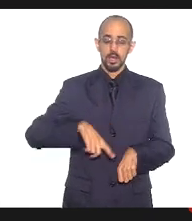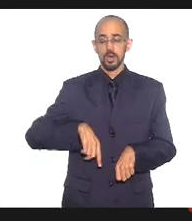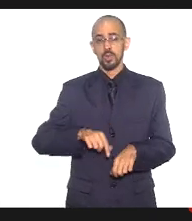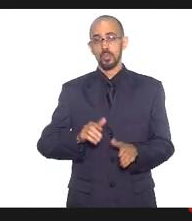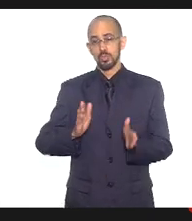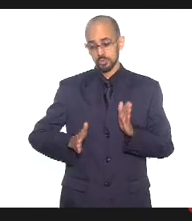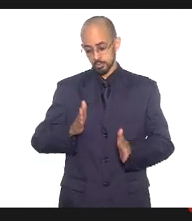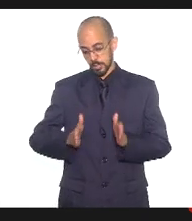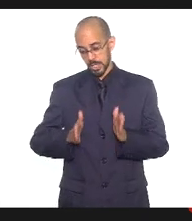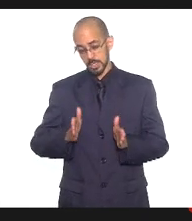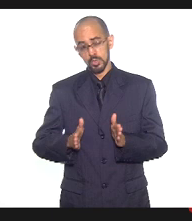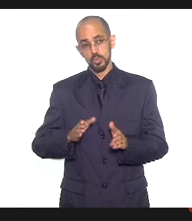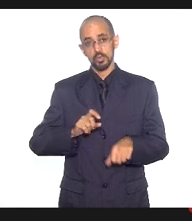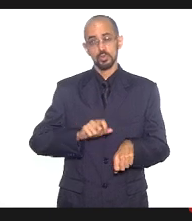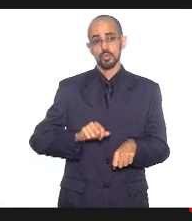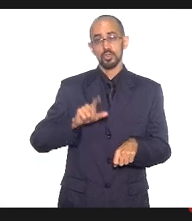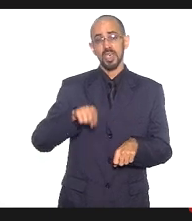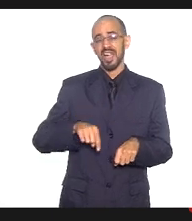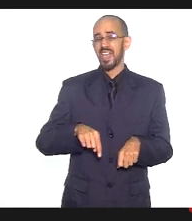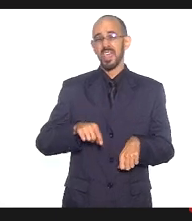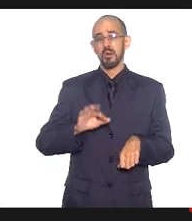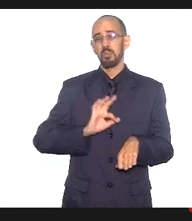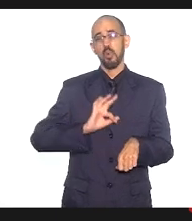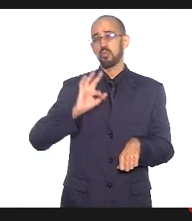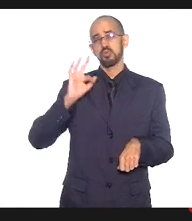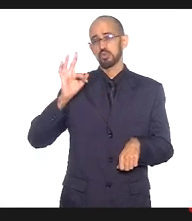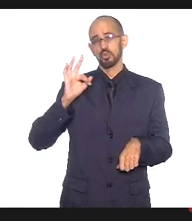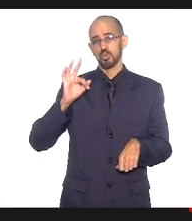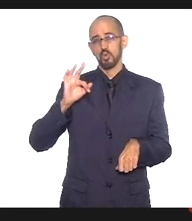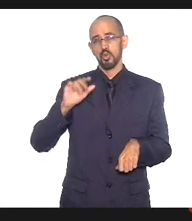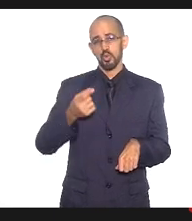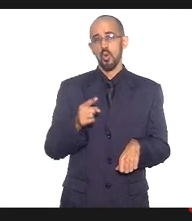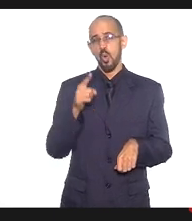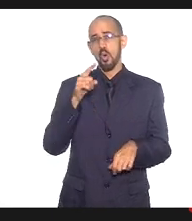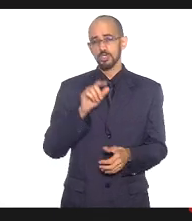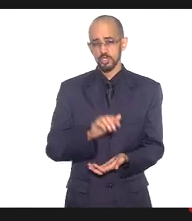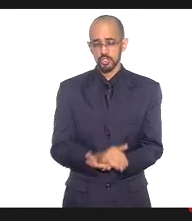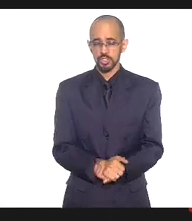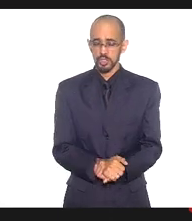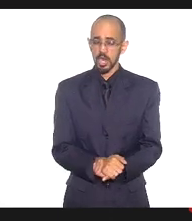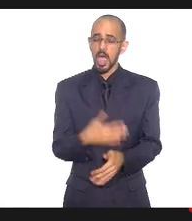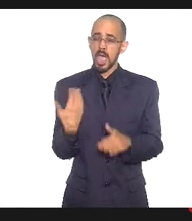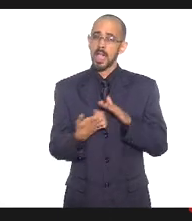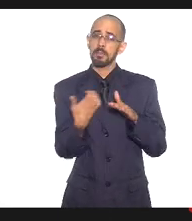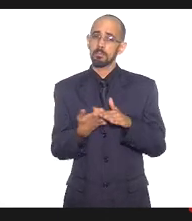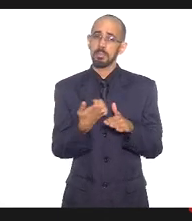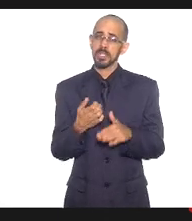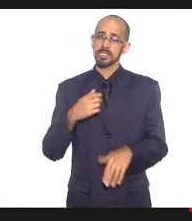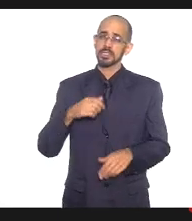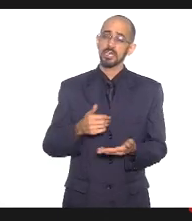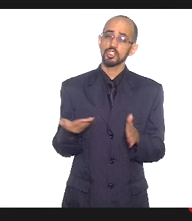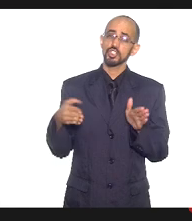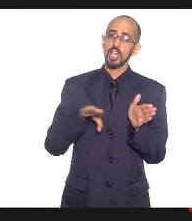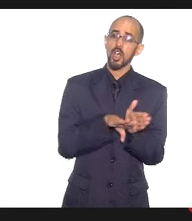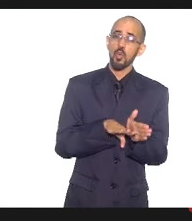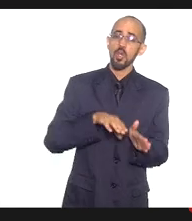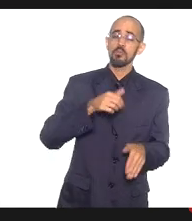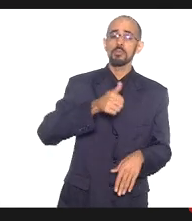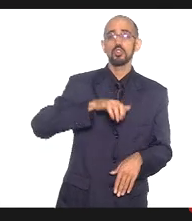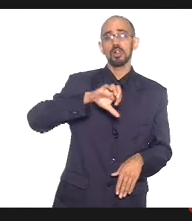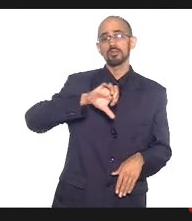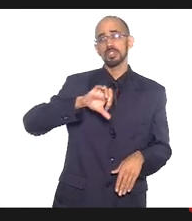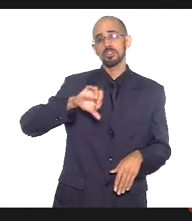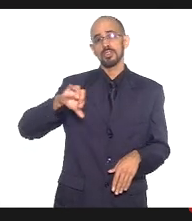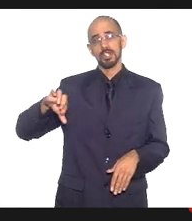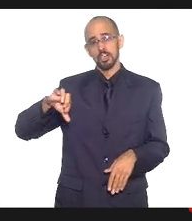é um casamento, é um compromisso de longuíssimo prazo. Então, a companhia veio em 99, mantém-se aqui até hoje e